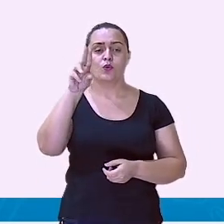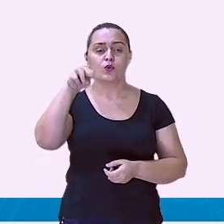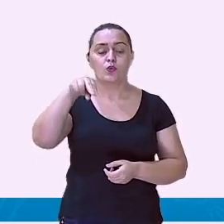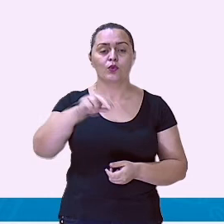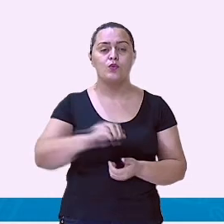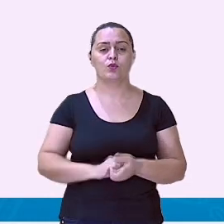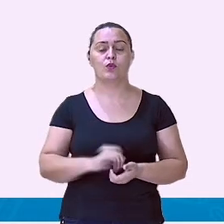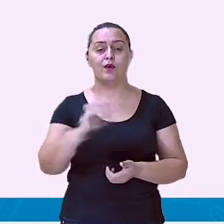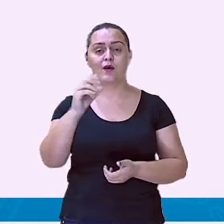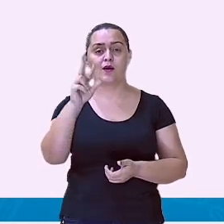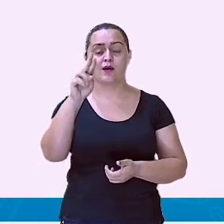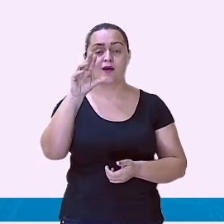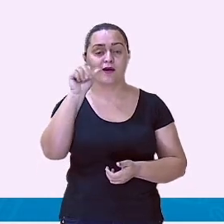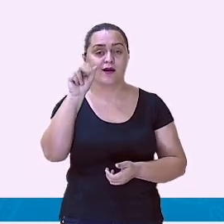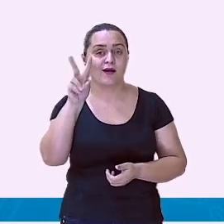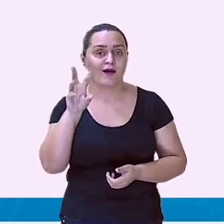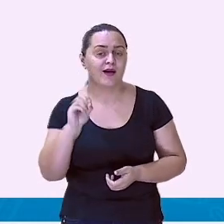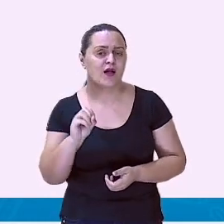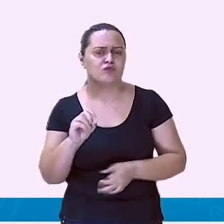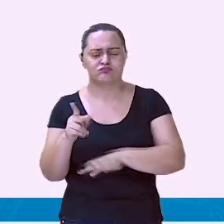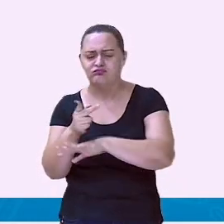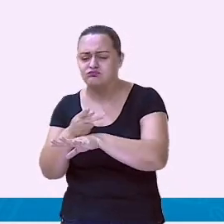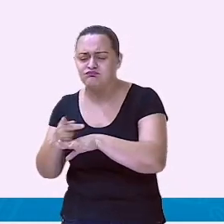eles para dentro da Amazônia.